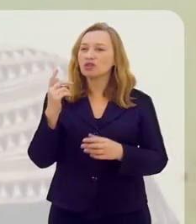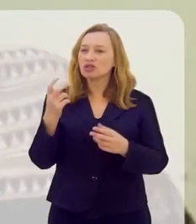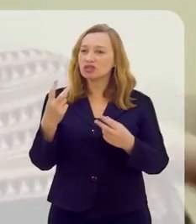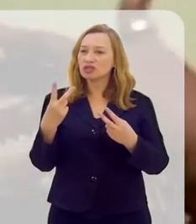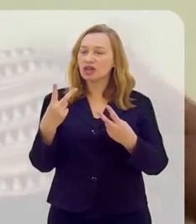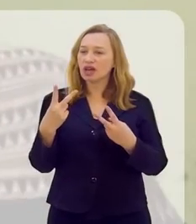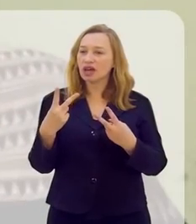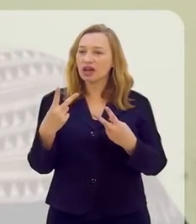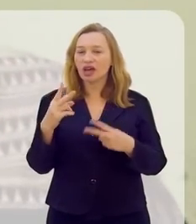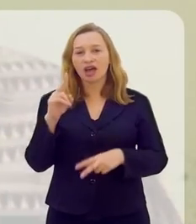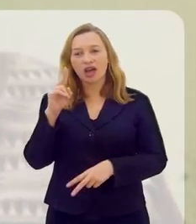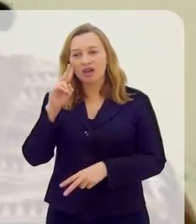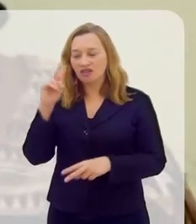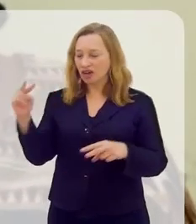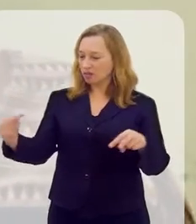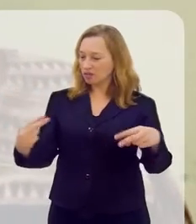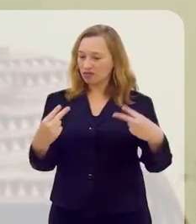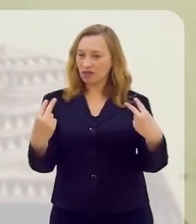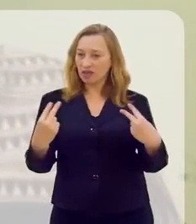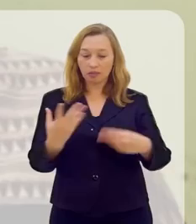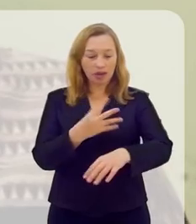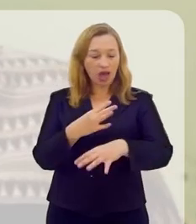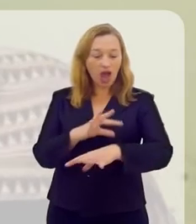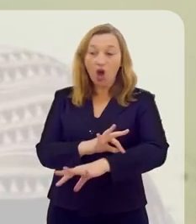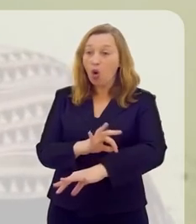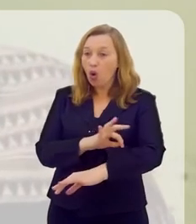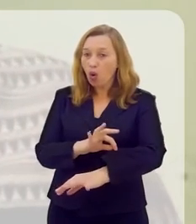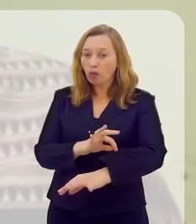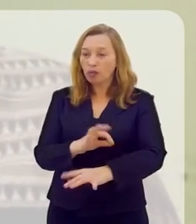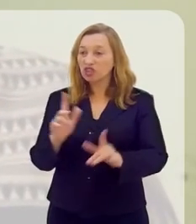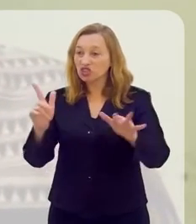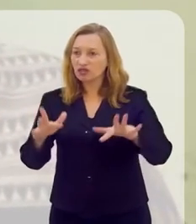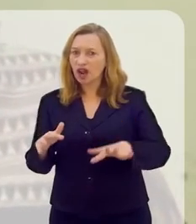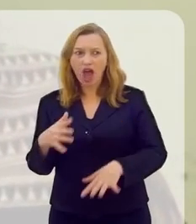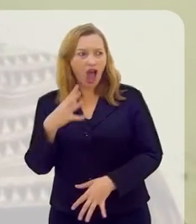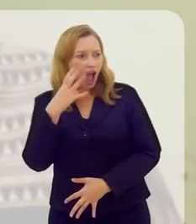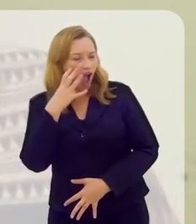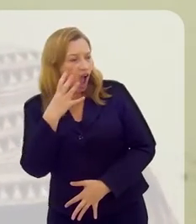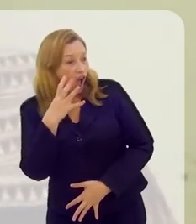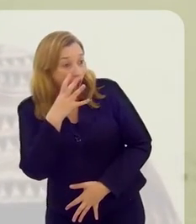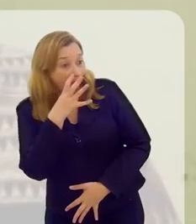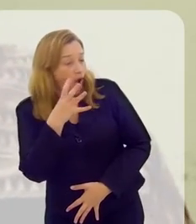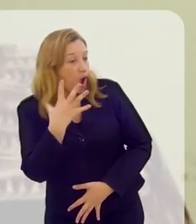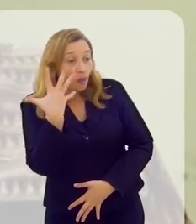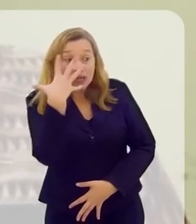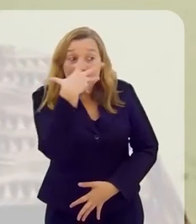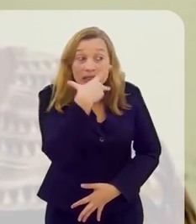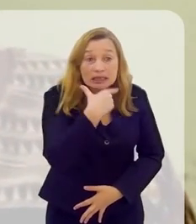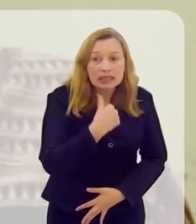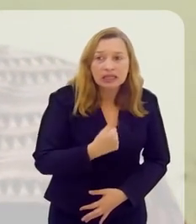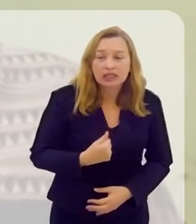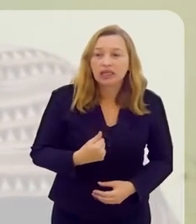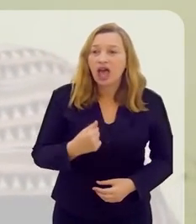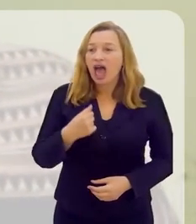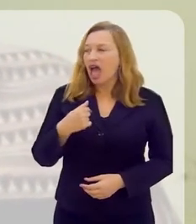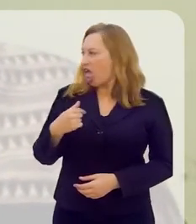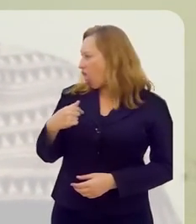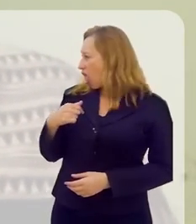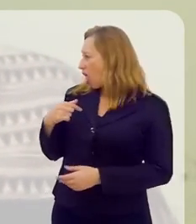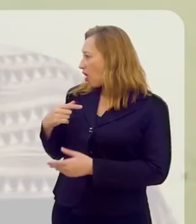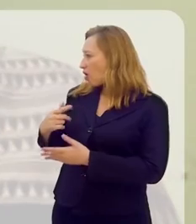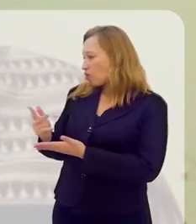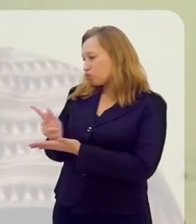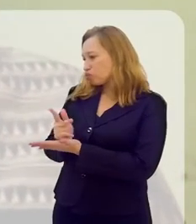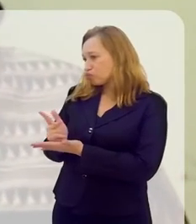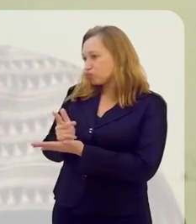chamava atenção pelas roupas que eu vestia. Então sempre tinha aquela, nossa, que roupa linda! Da onde foi? Não, isso aqui eu